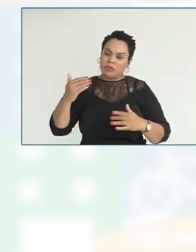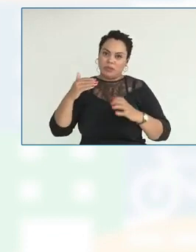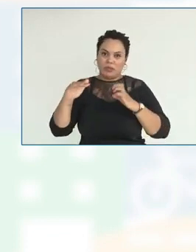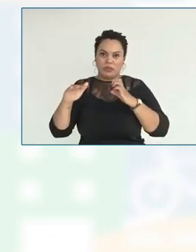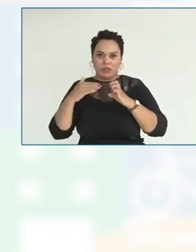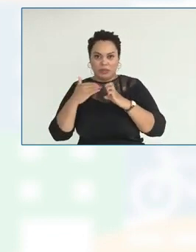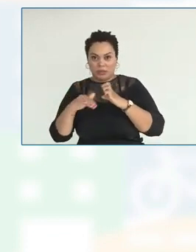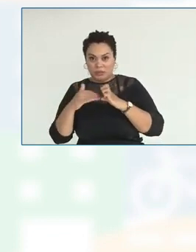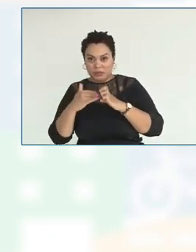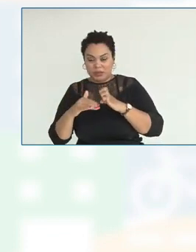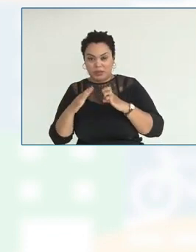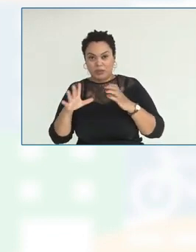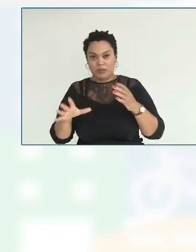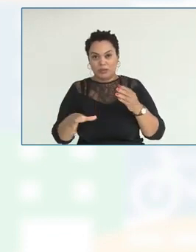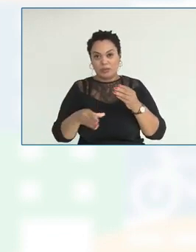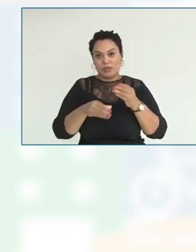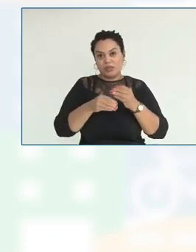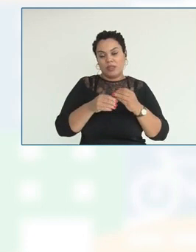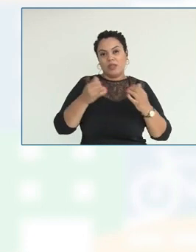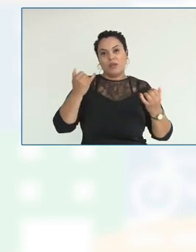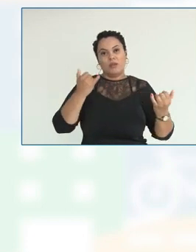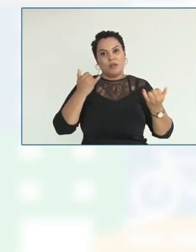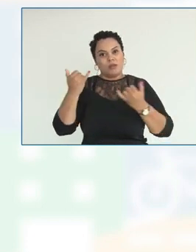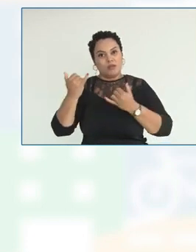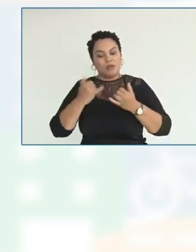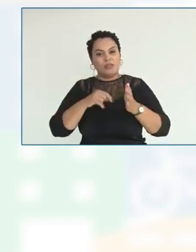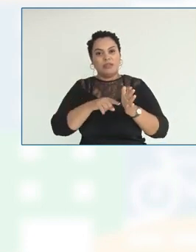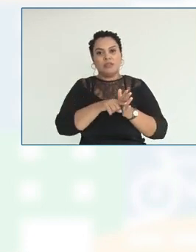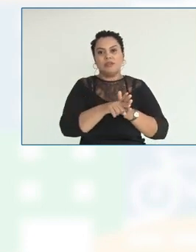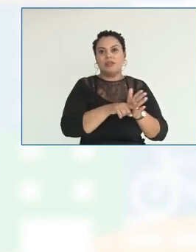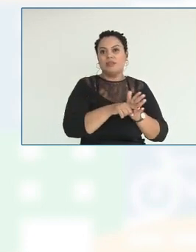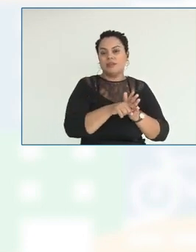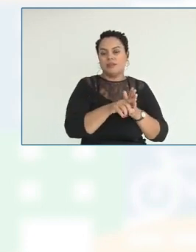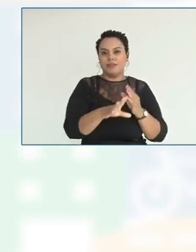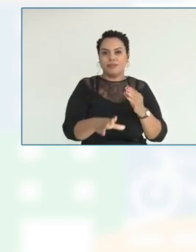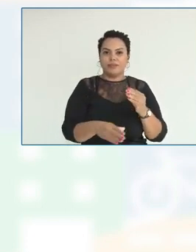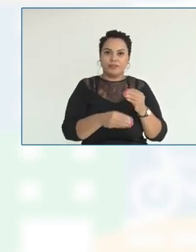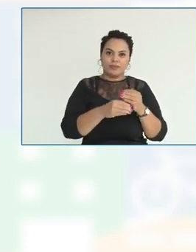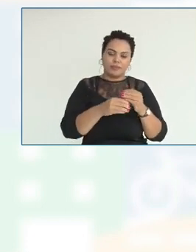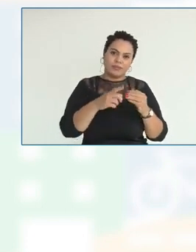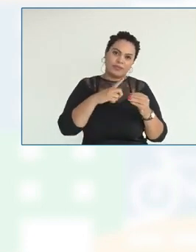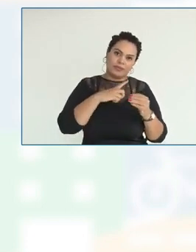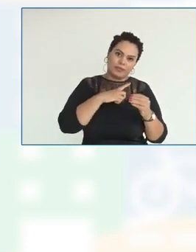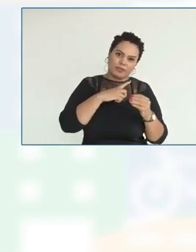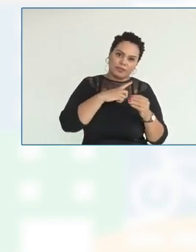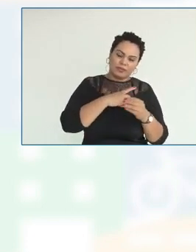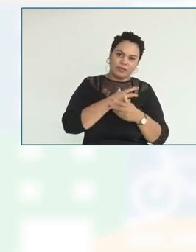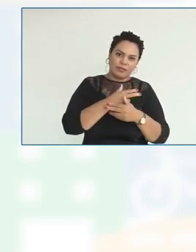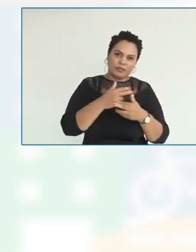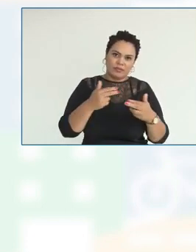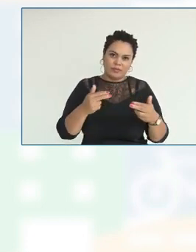Para isso, pessoal, para a investigação complementar, nós temos instrumentos específicos, e